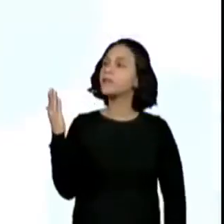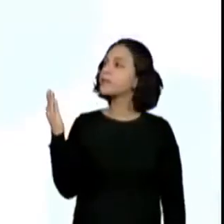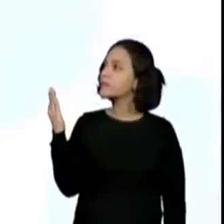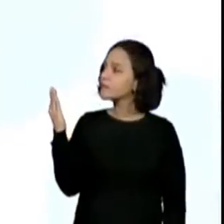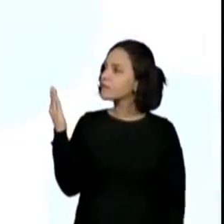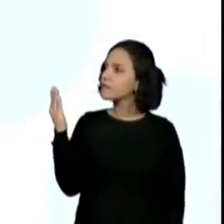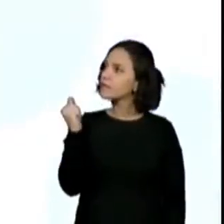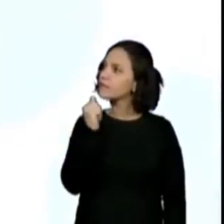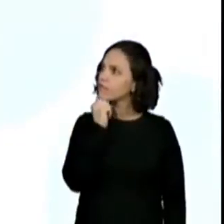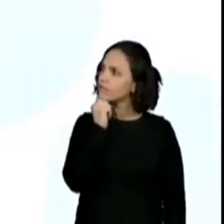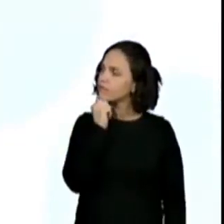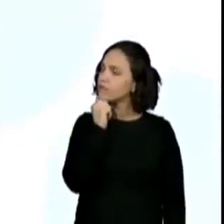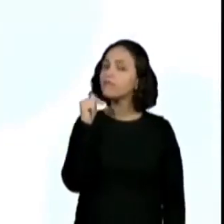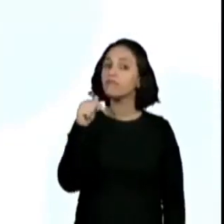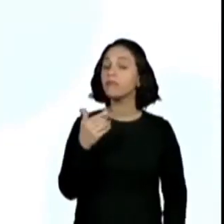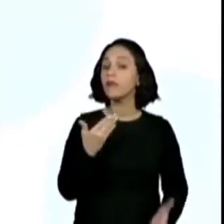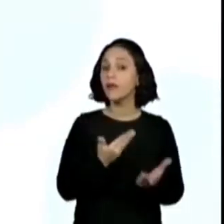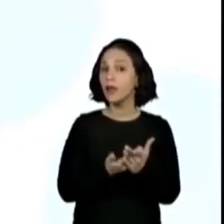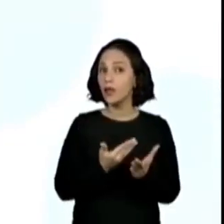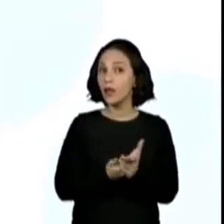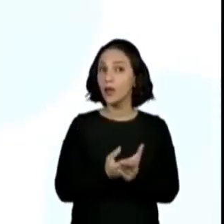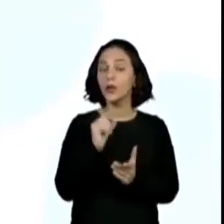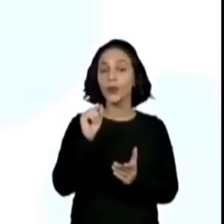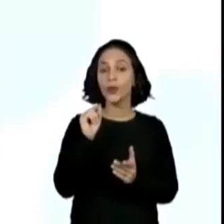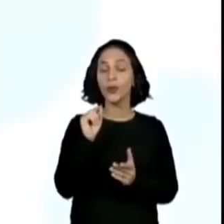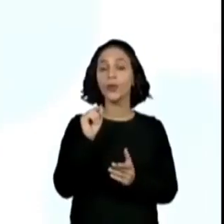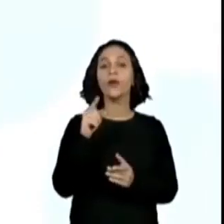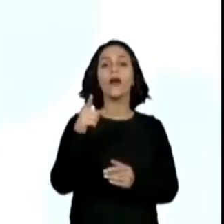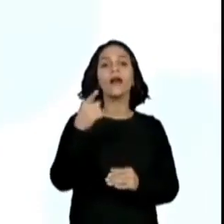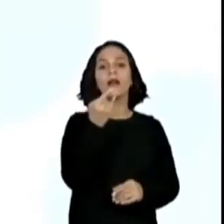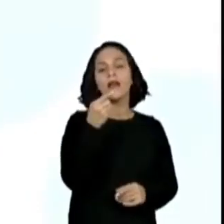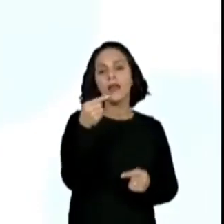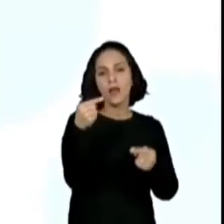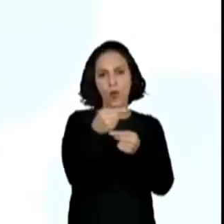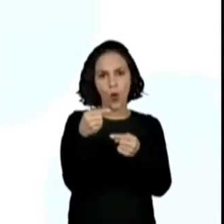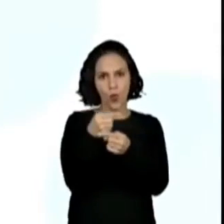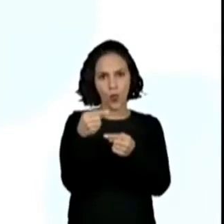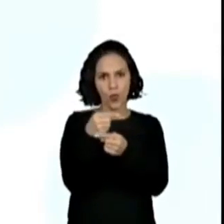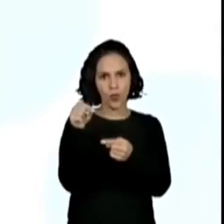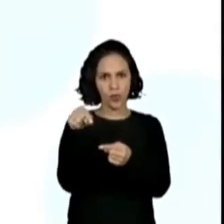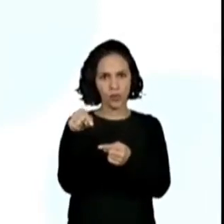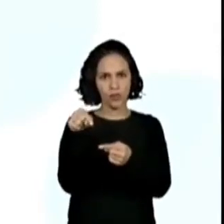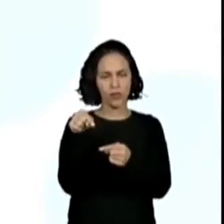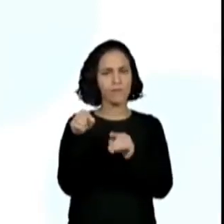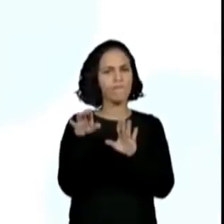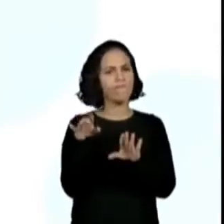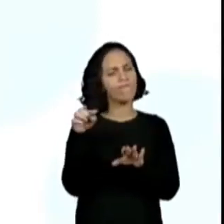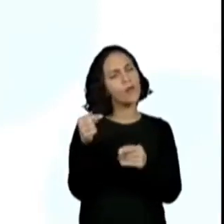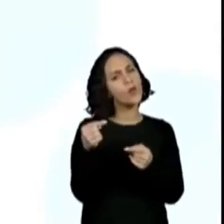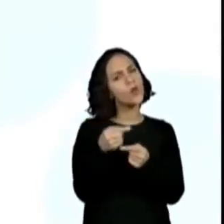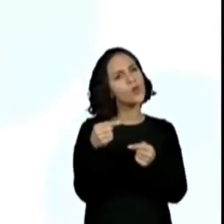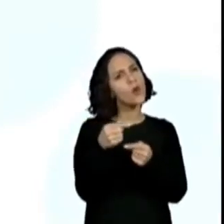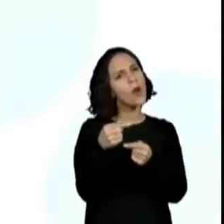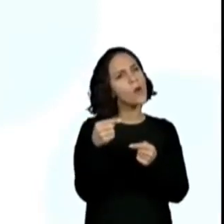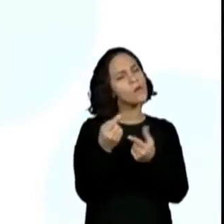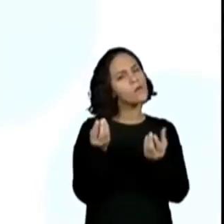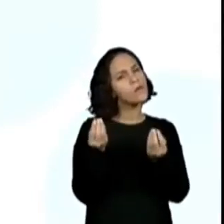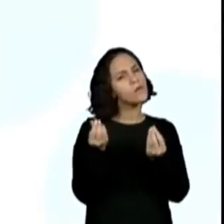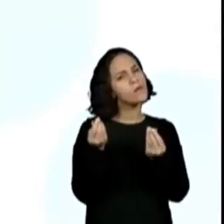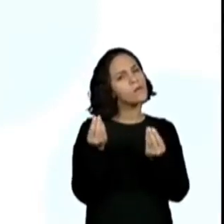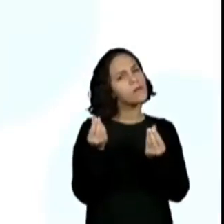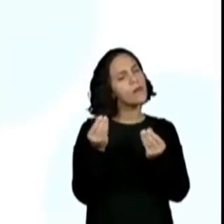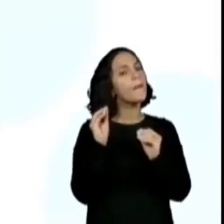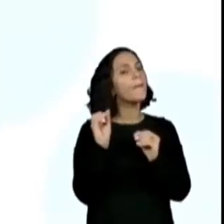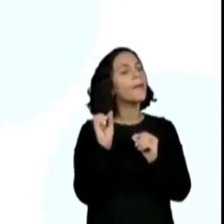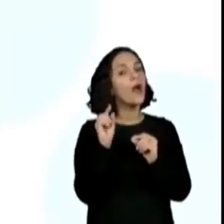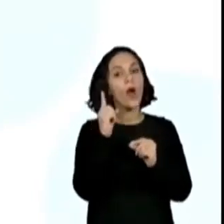lá Nesta aula vamos utilizar o sinal de igual analisando o seu uso que não se